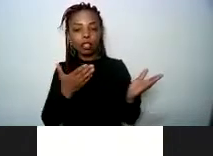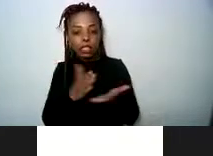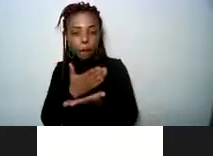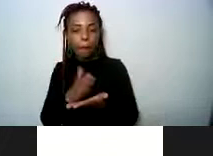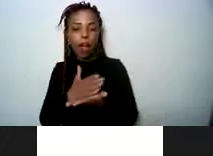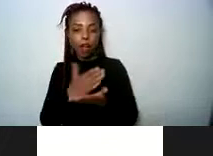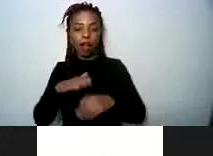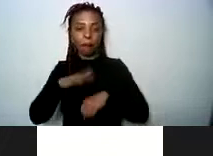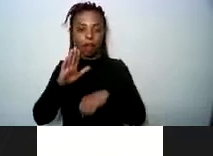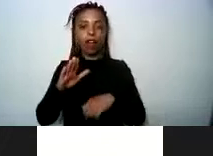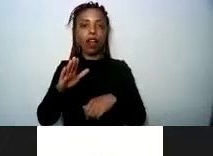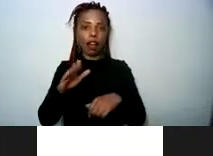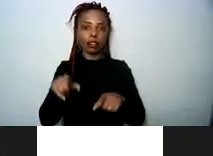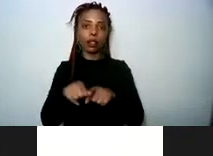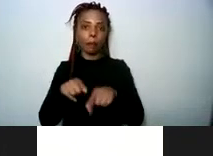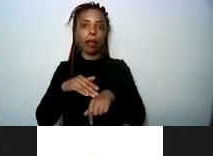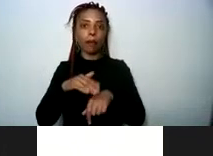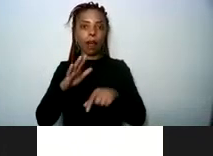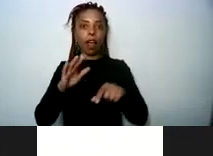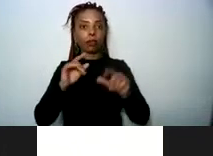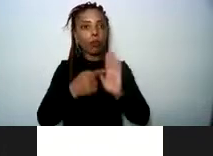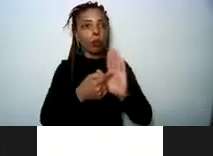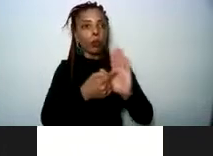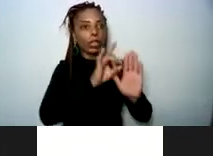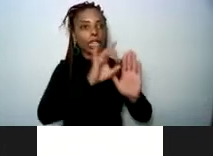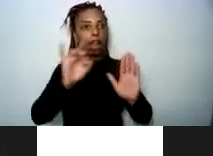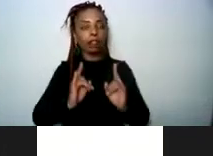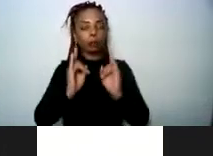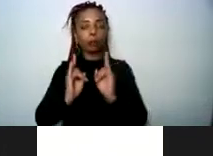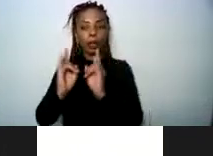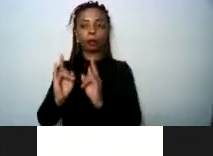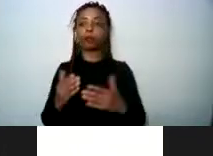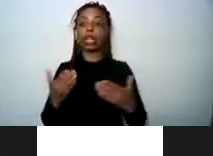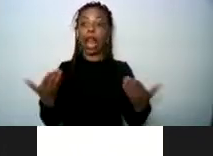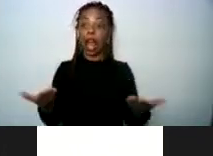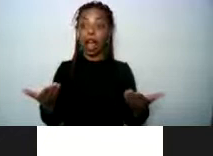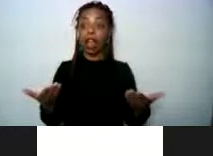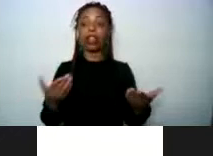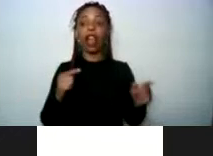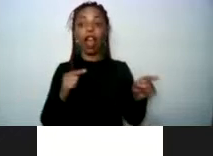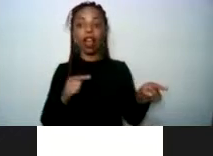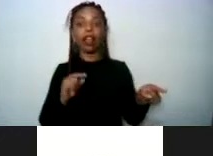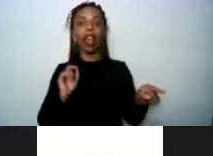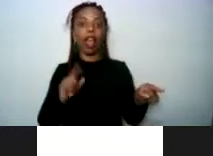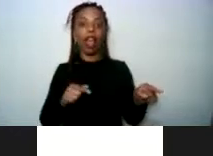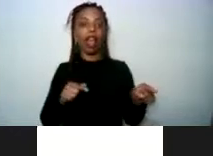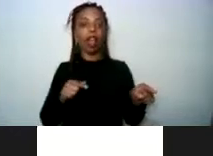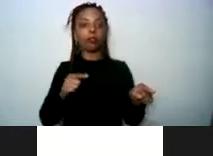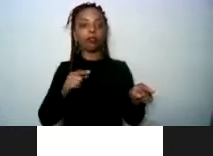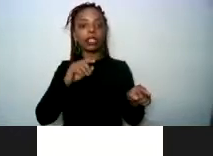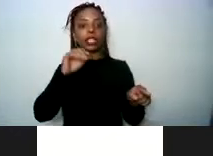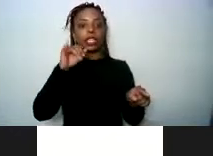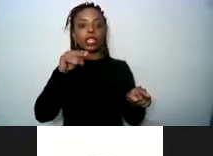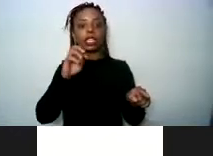forma, mais especificada os edifícios e aqui a gente entra nas intervenções. A biblioteca, apesar dela ter